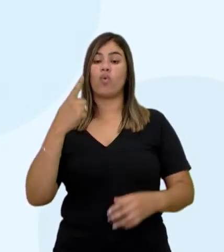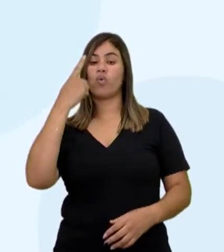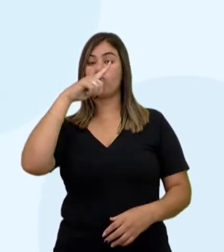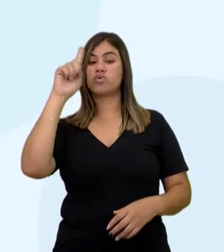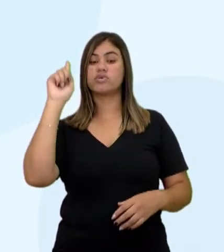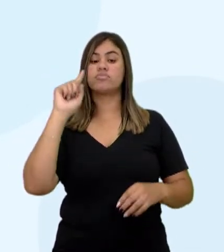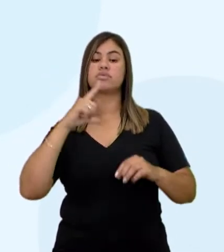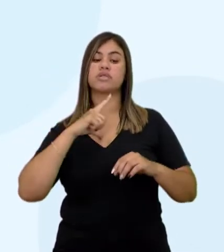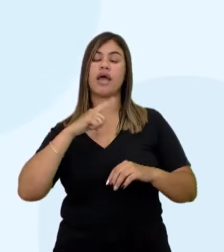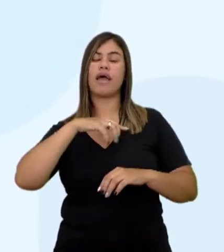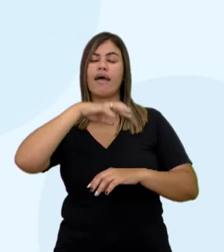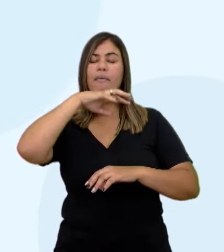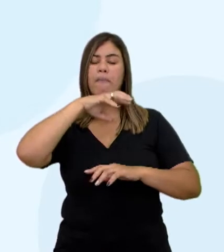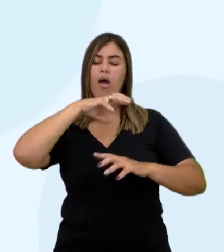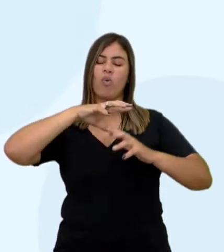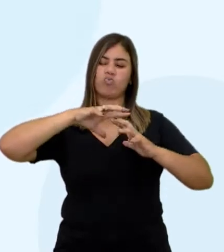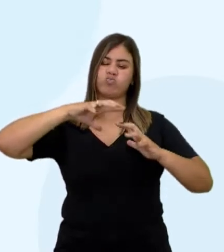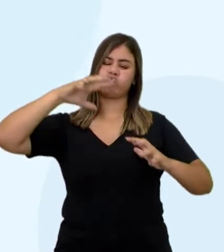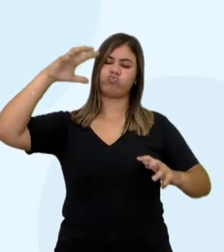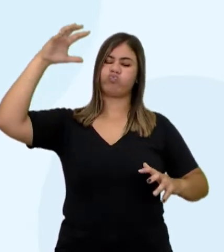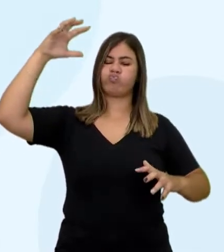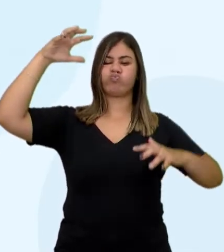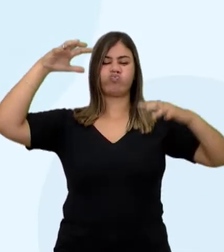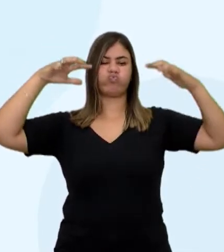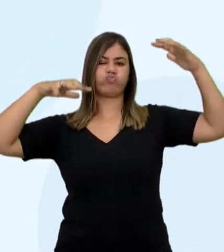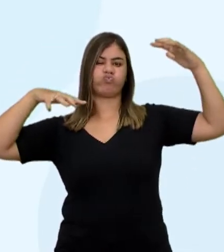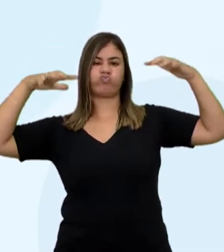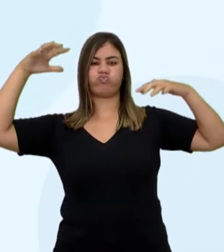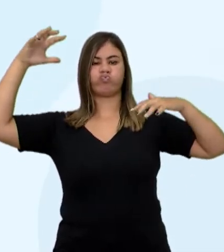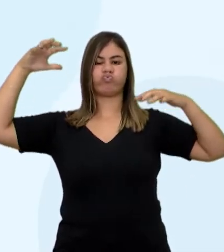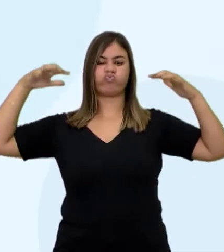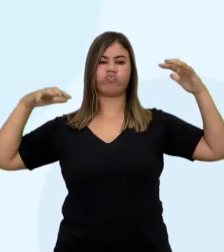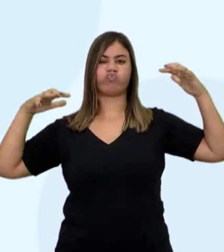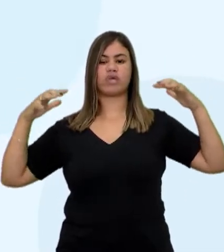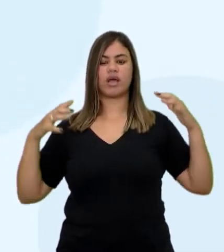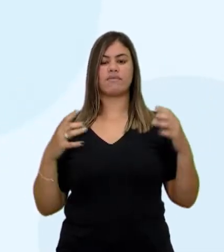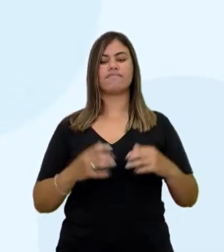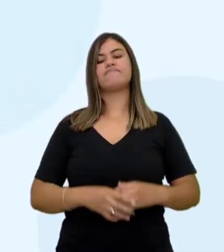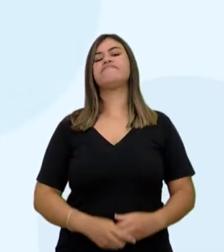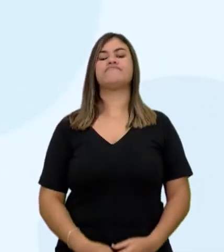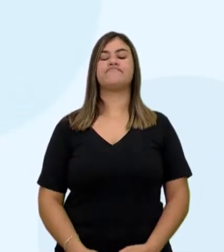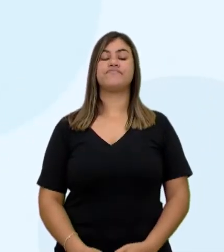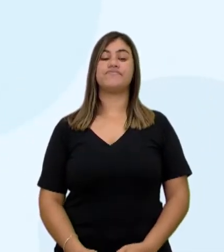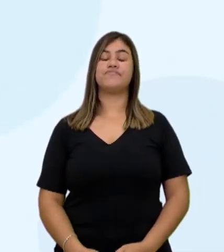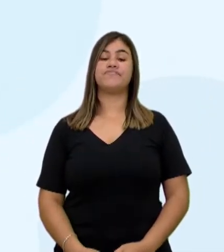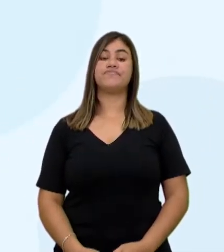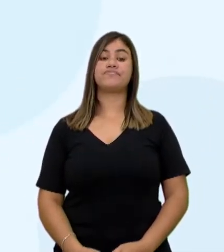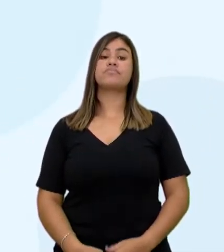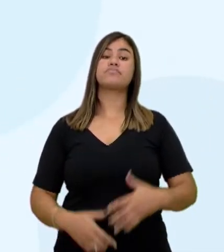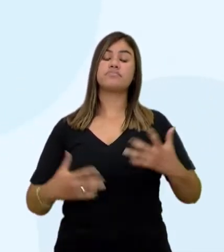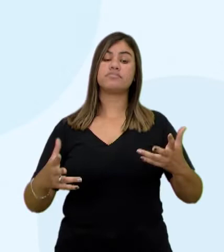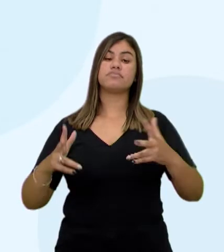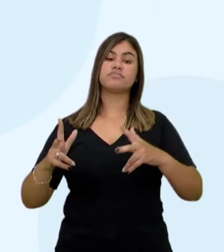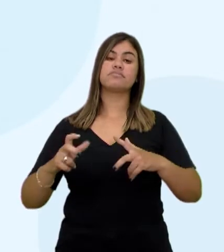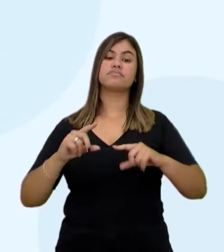aí, que são aí principalmente os primeiros répteis do nosso planeta. Então, vejam que nessa